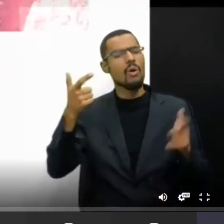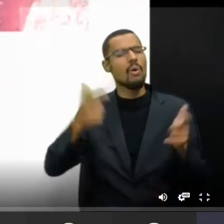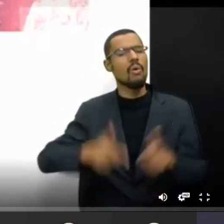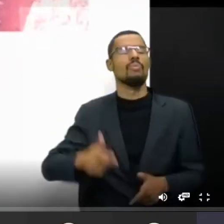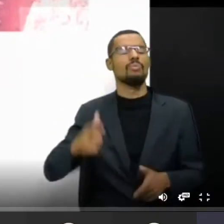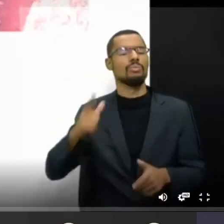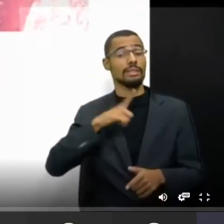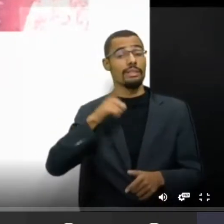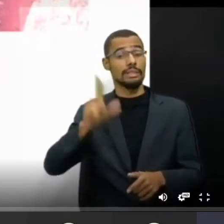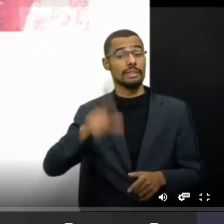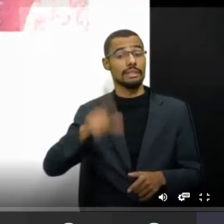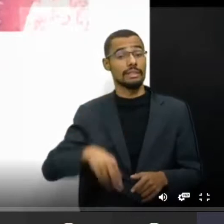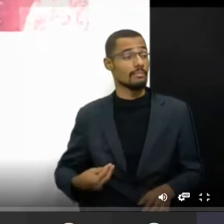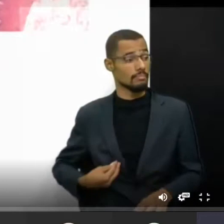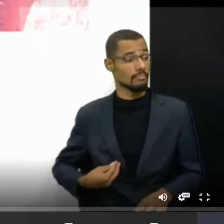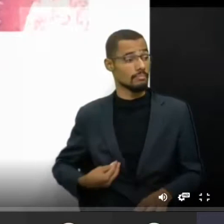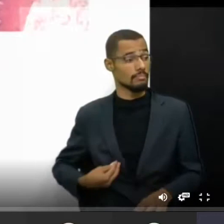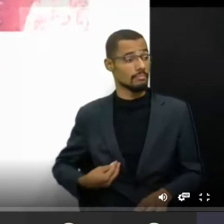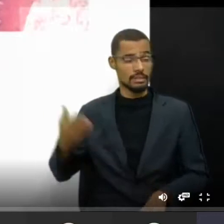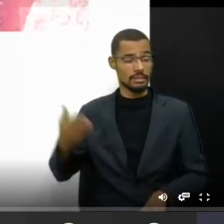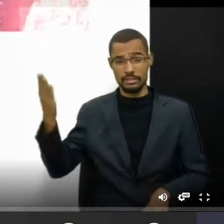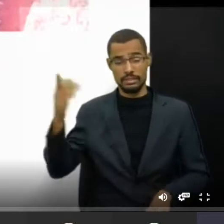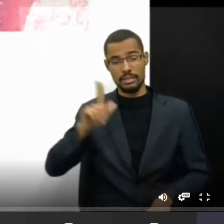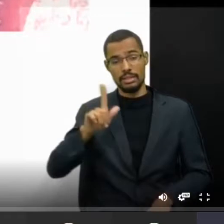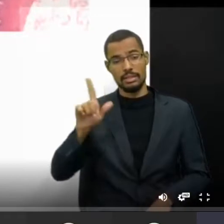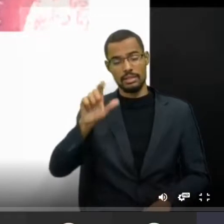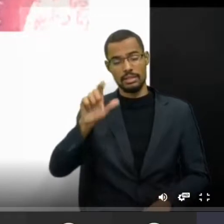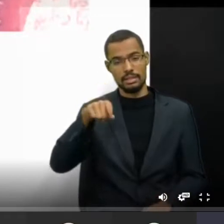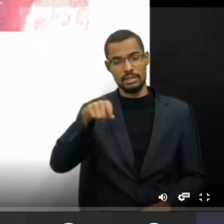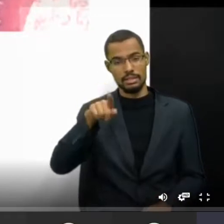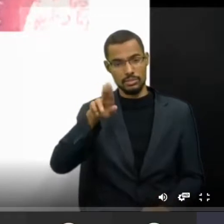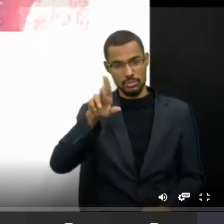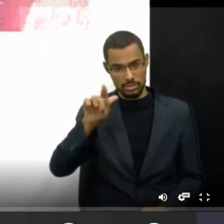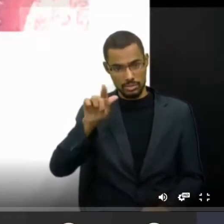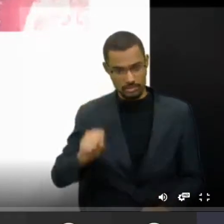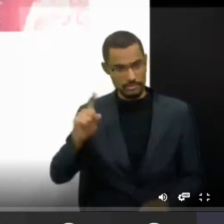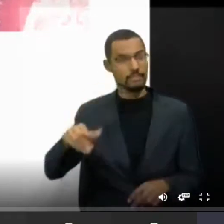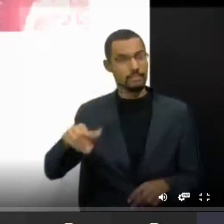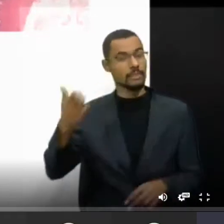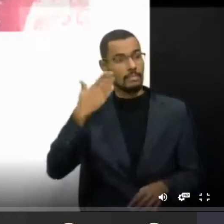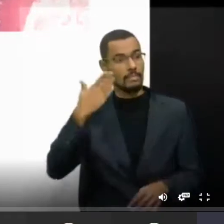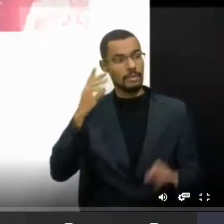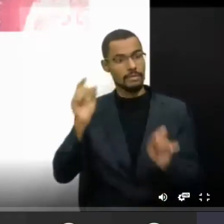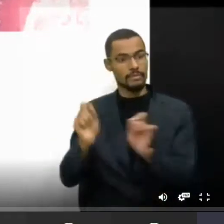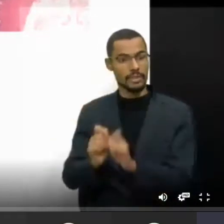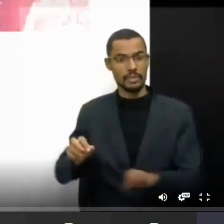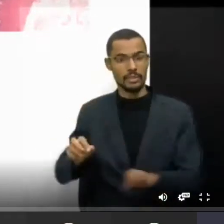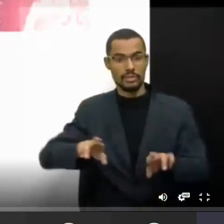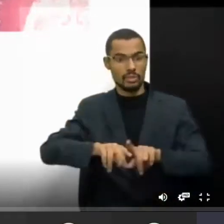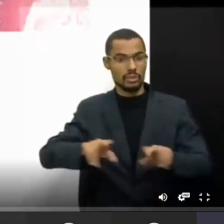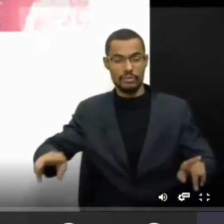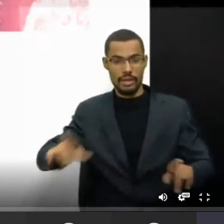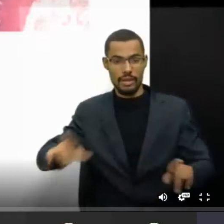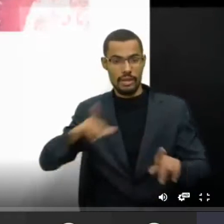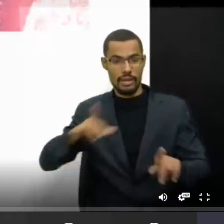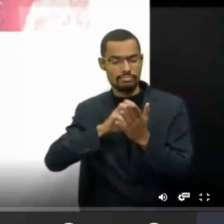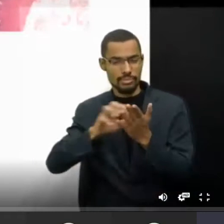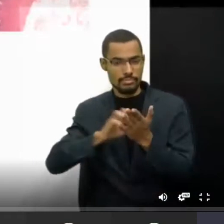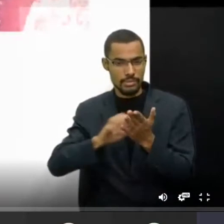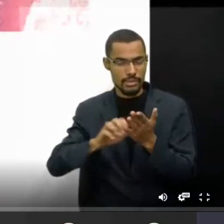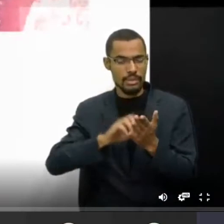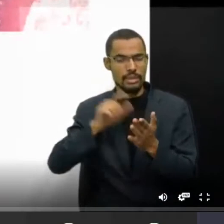a presença, olha aqui, das glândulas da submucosa, então, onde produzem diferentes secreções.